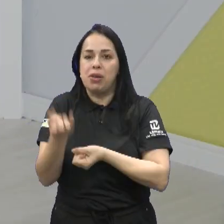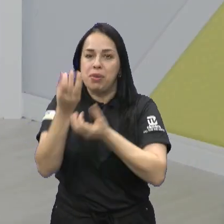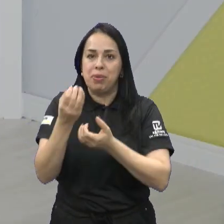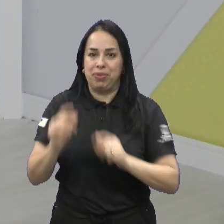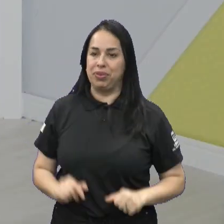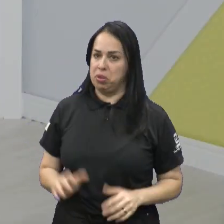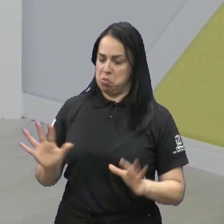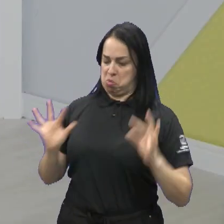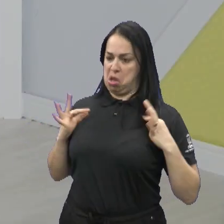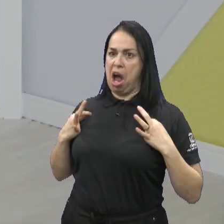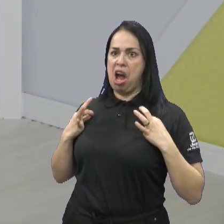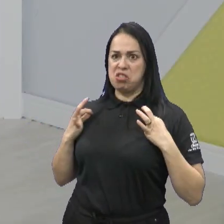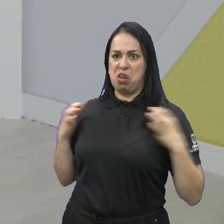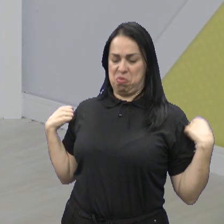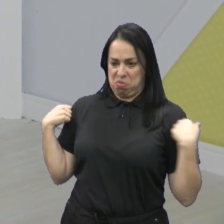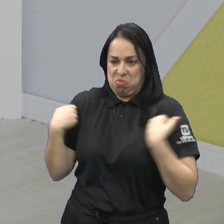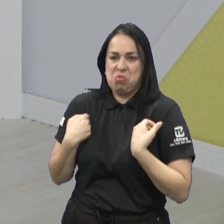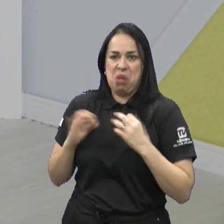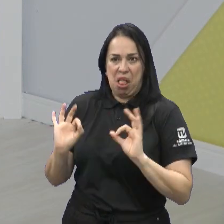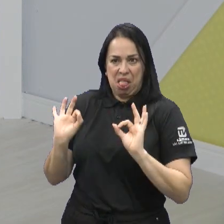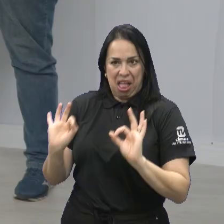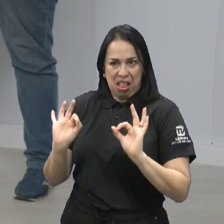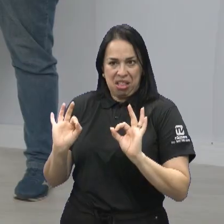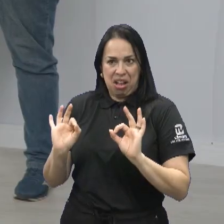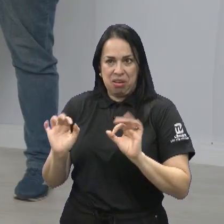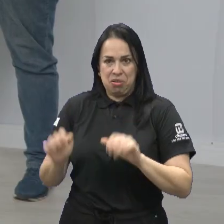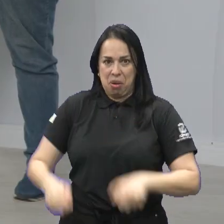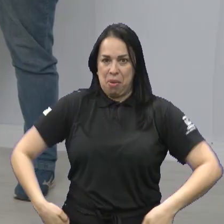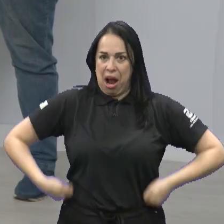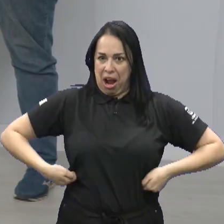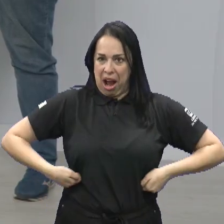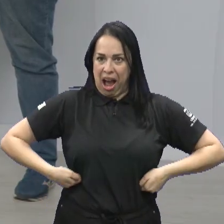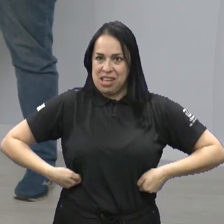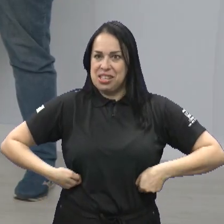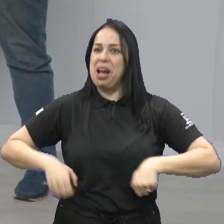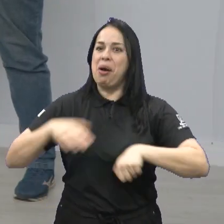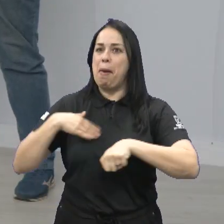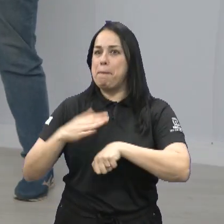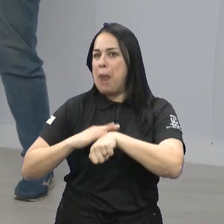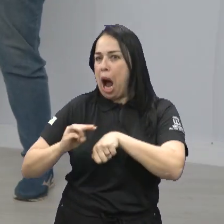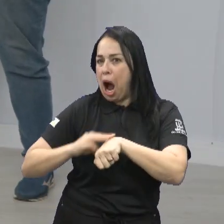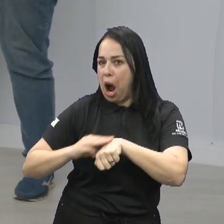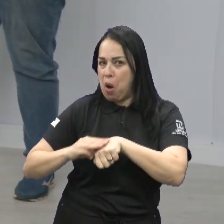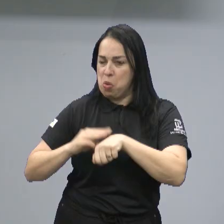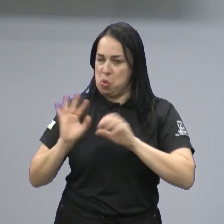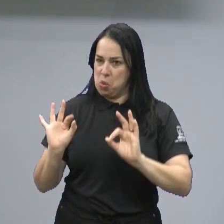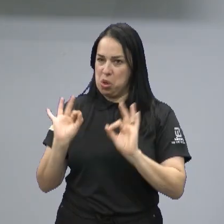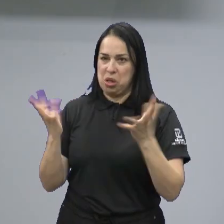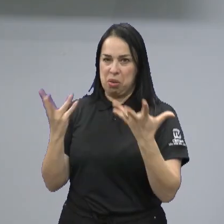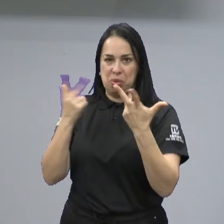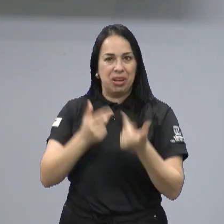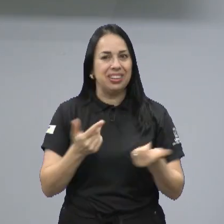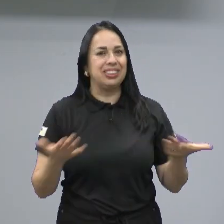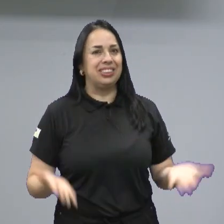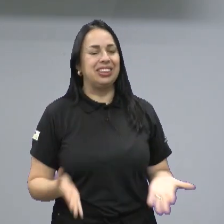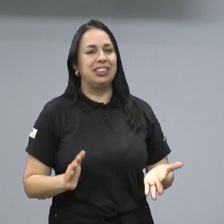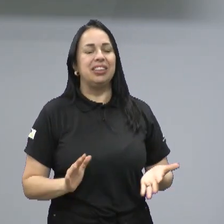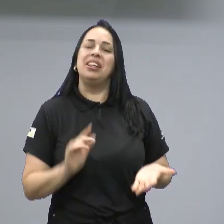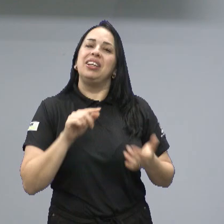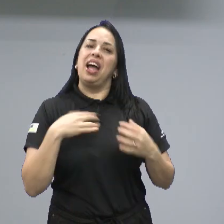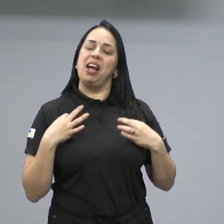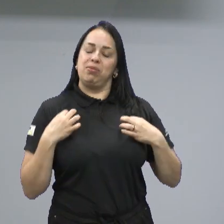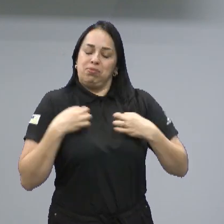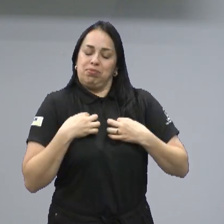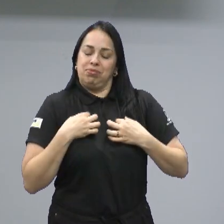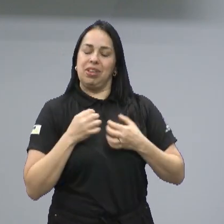Paulito? Meteu uma jaquetinha aí, uma calça caque, sapato dinamista. Que beleza, hein, Paulito? Social e esportivo, porque o